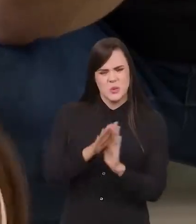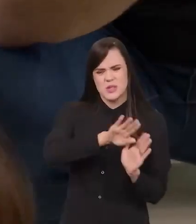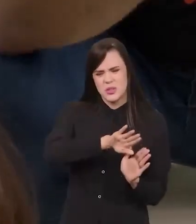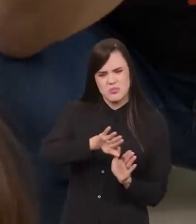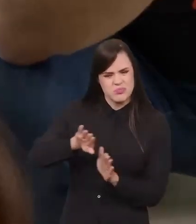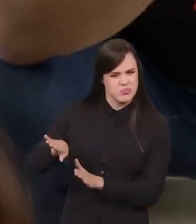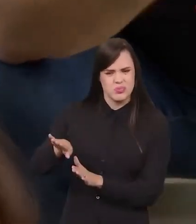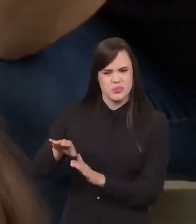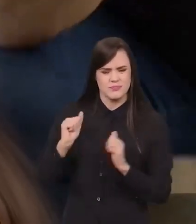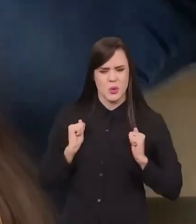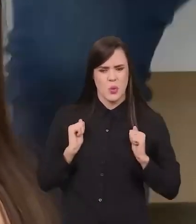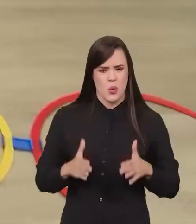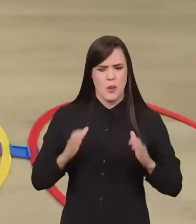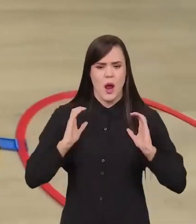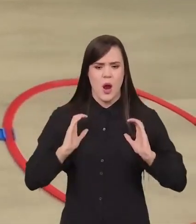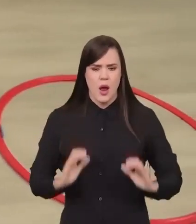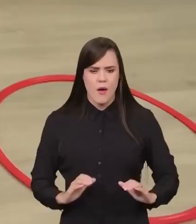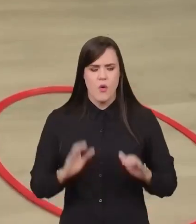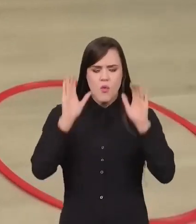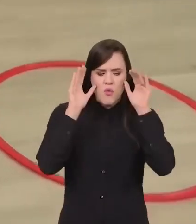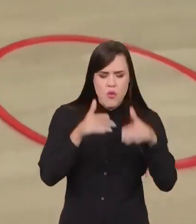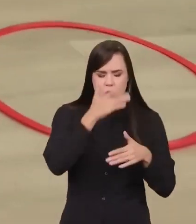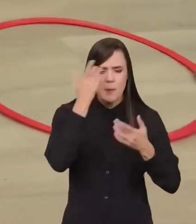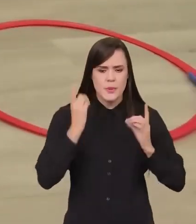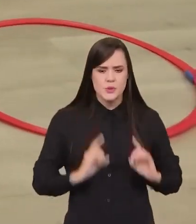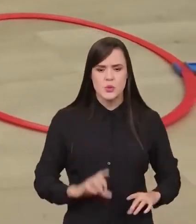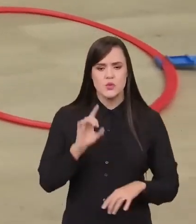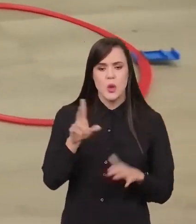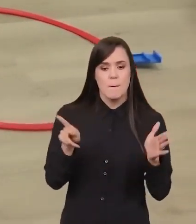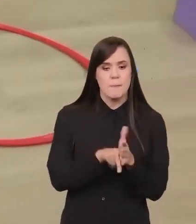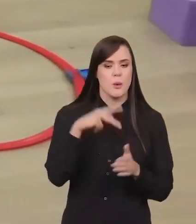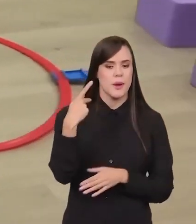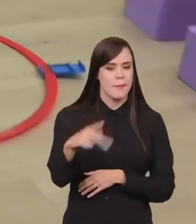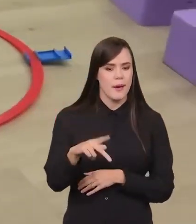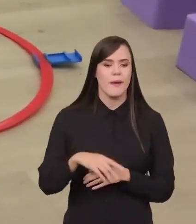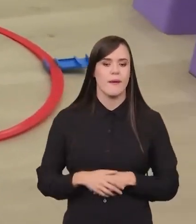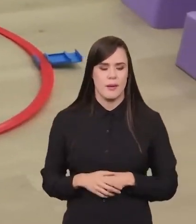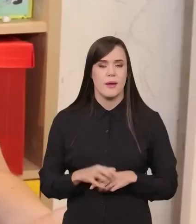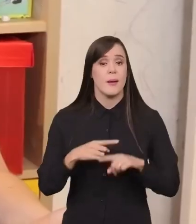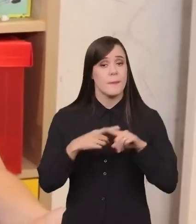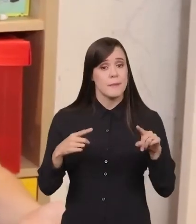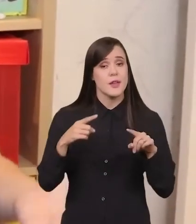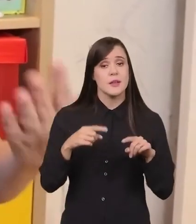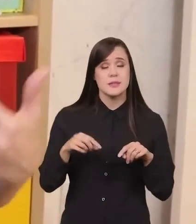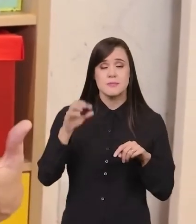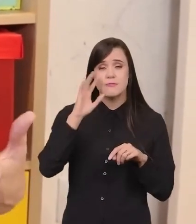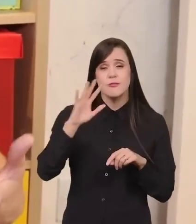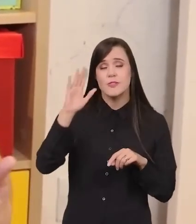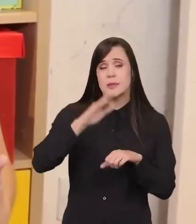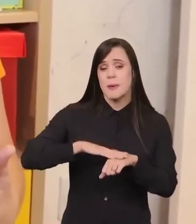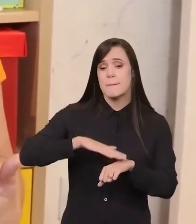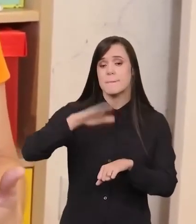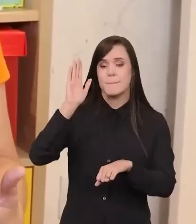barreira atitudinal de que uma atividade que é voltada para a pessoa com deficiência é só para ela. E ver além, ver a